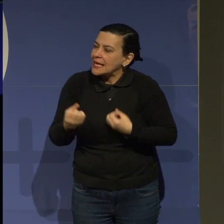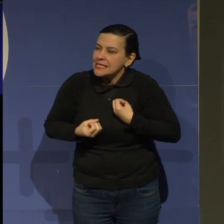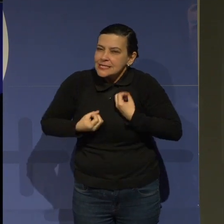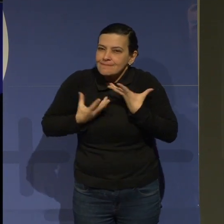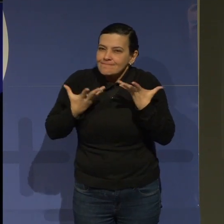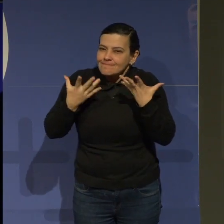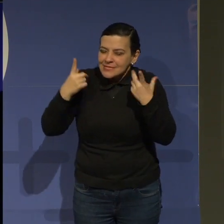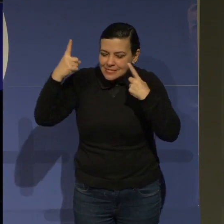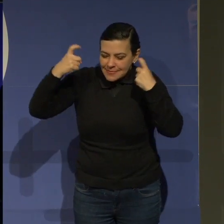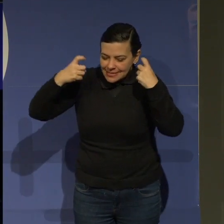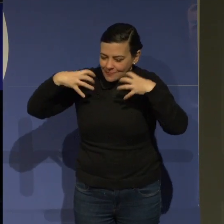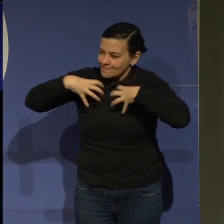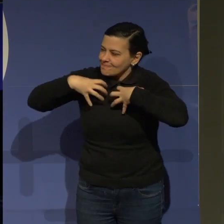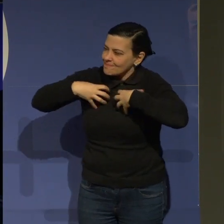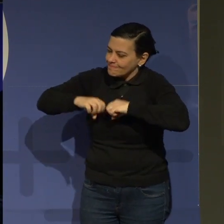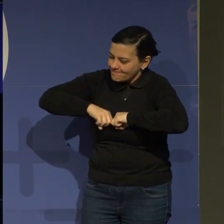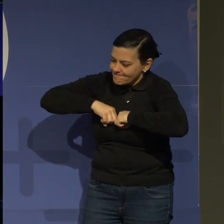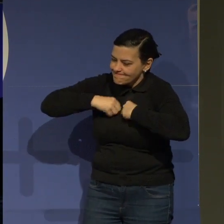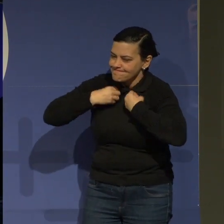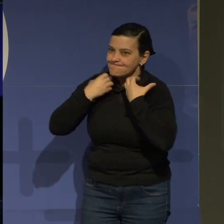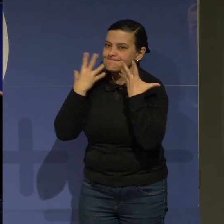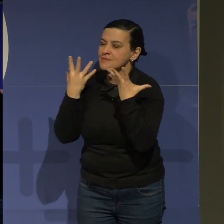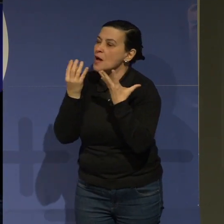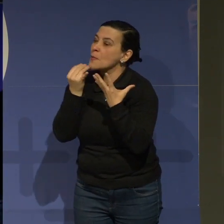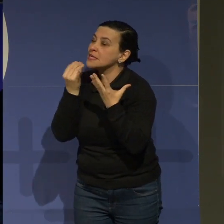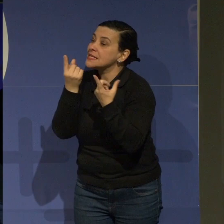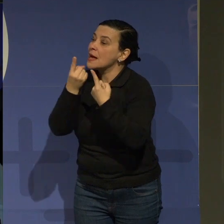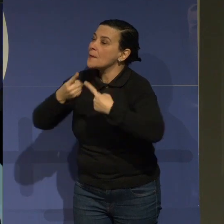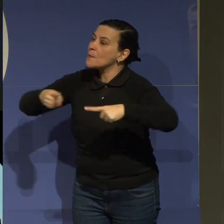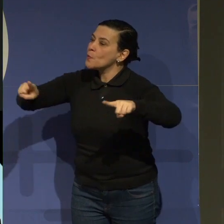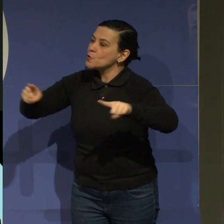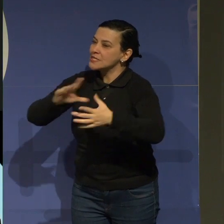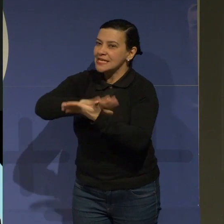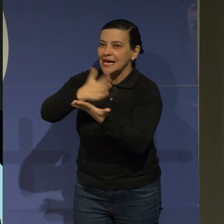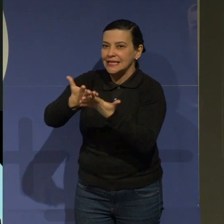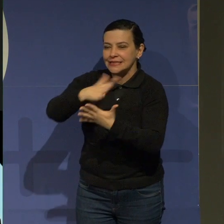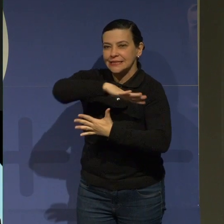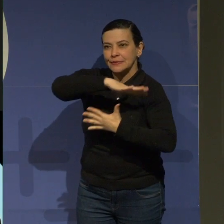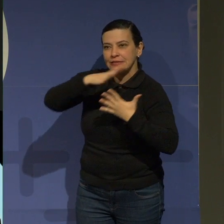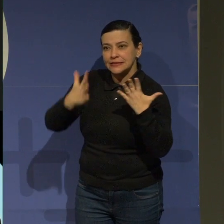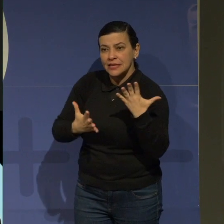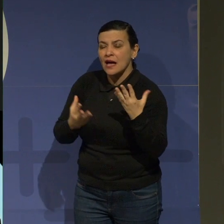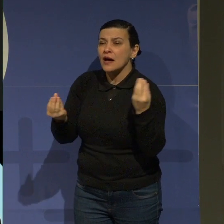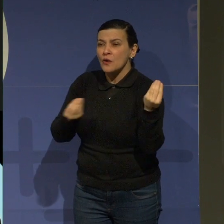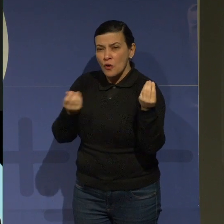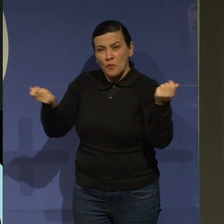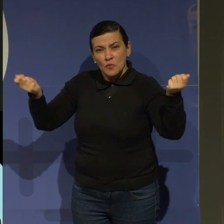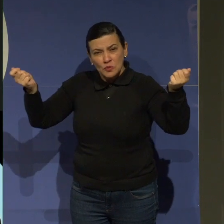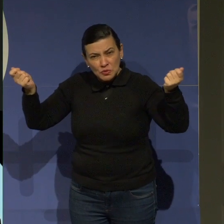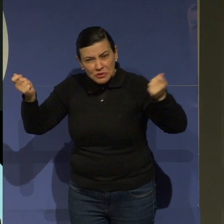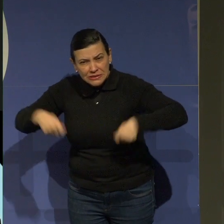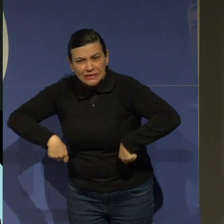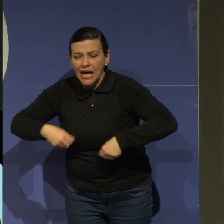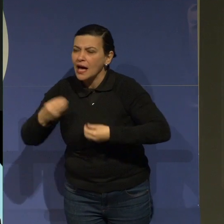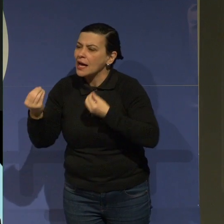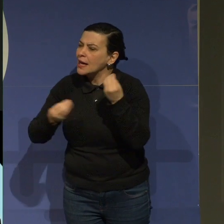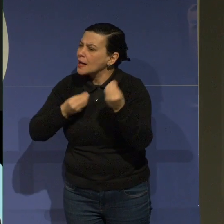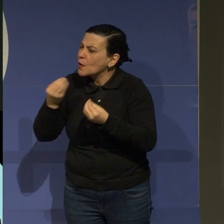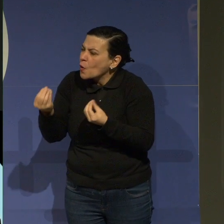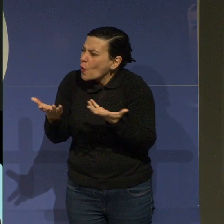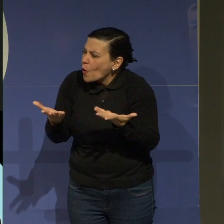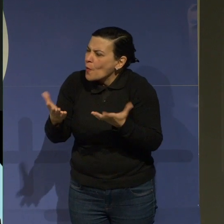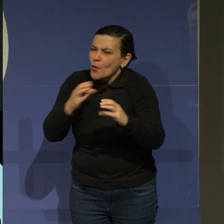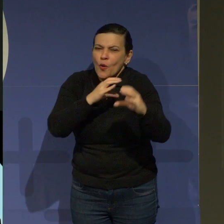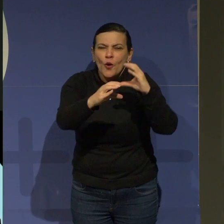expressividade de como é interpretar uma música em Libras, como a gente pode usar outras formas de língua, outras